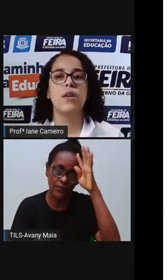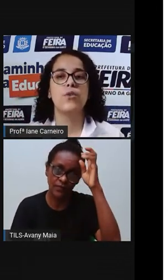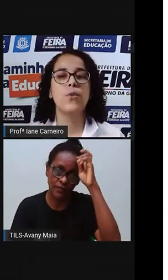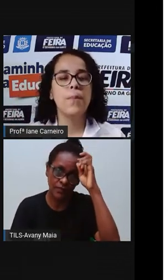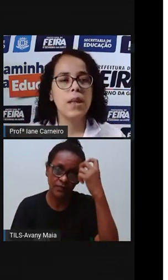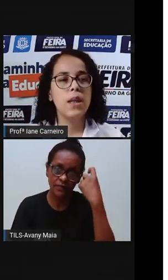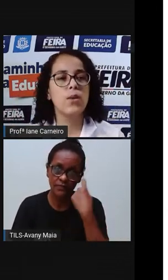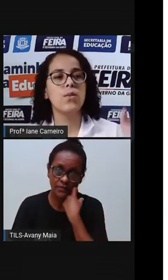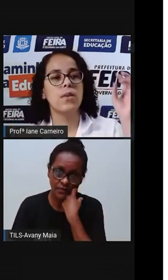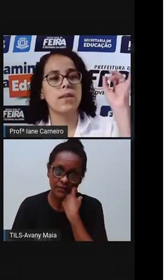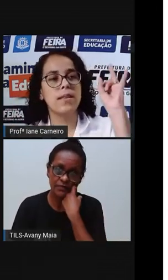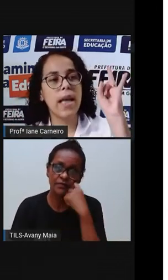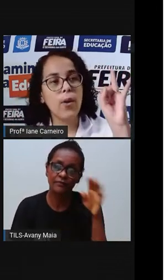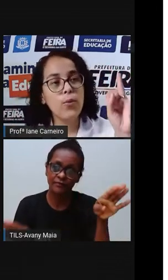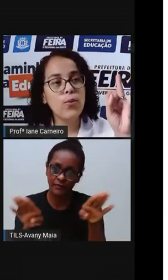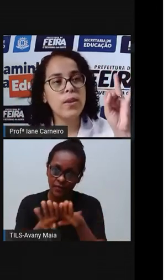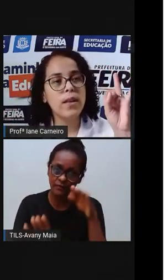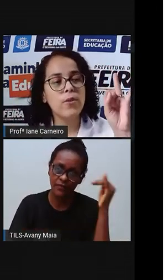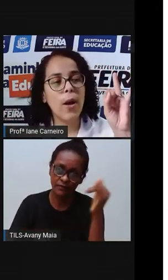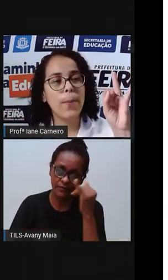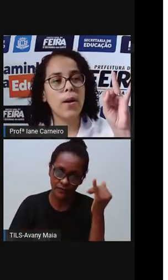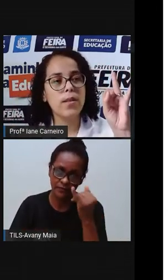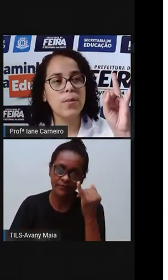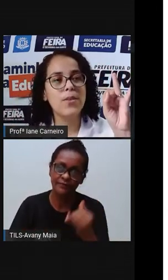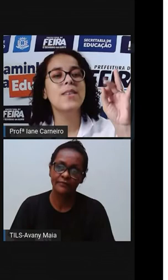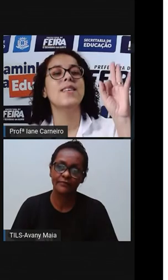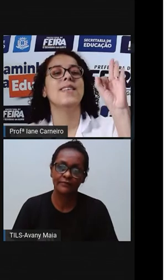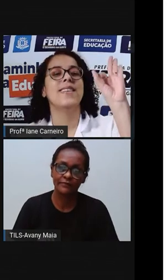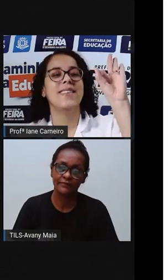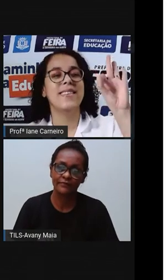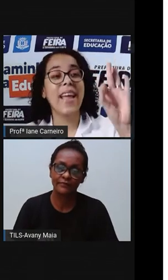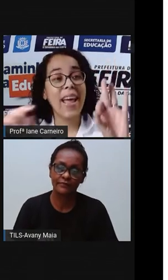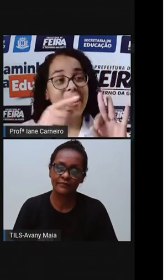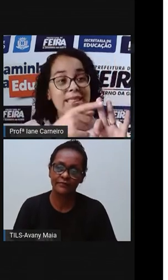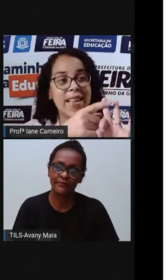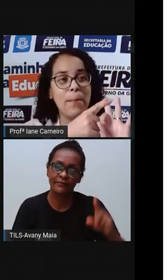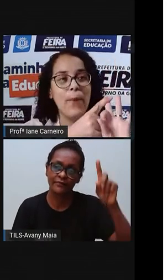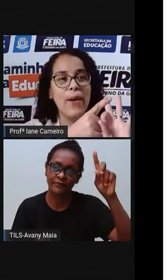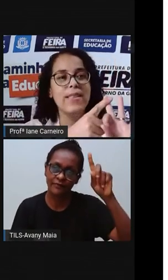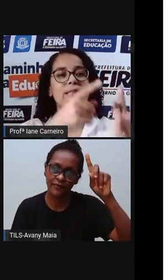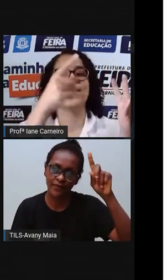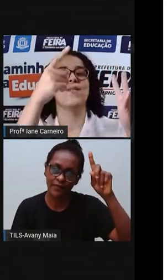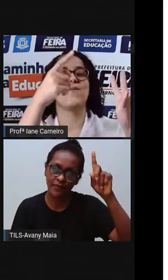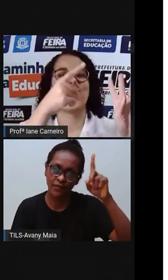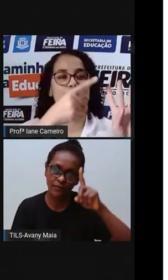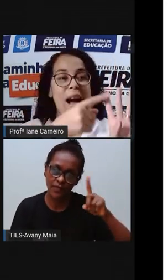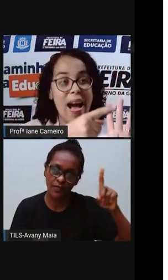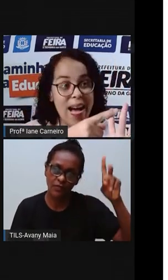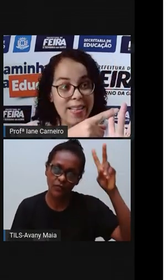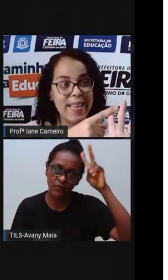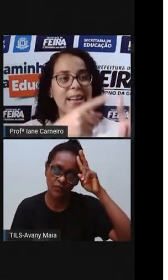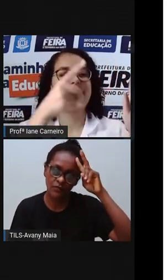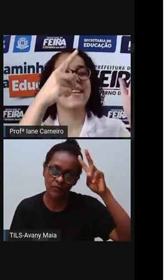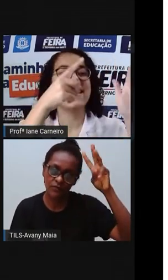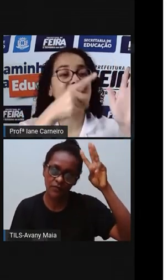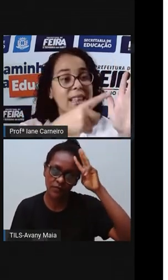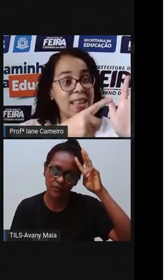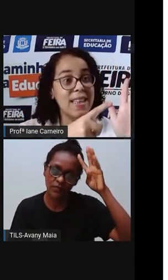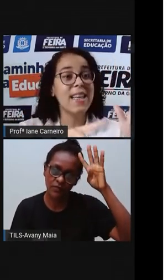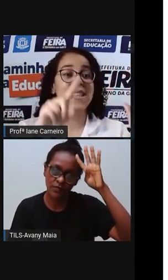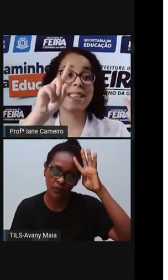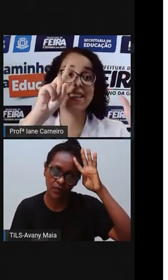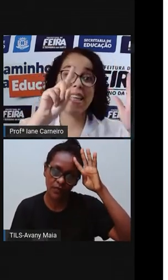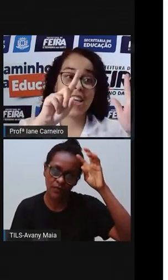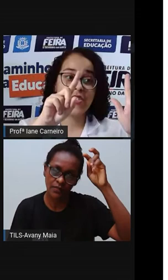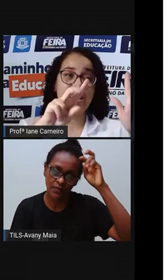ó, domingo, segunda, qual é o próximo? Terça, depois, quarta,